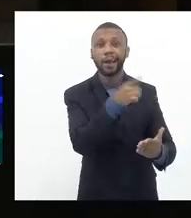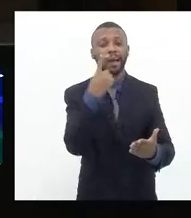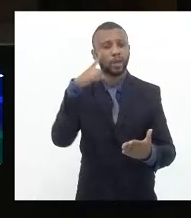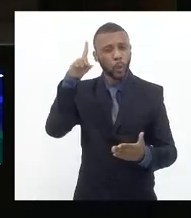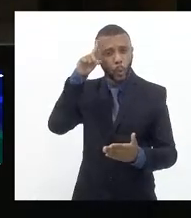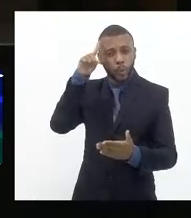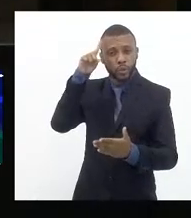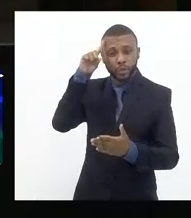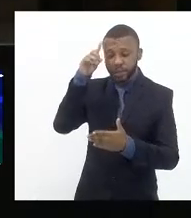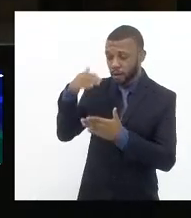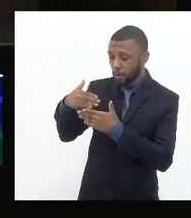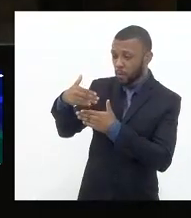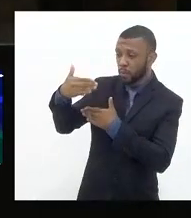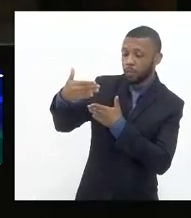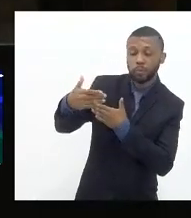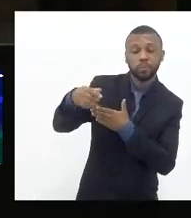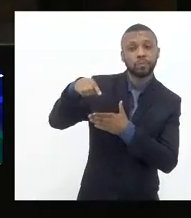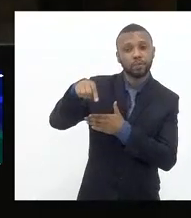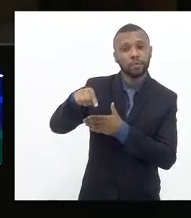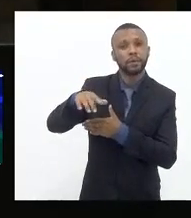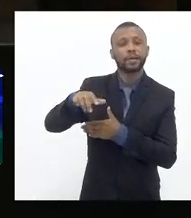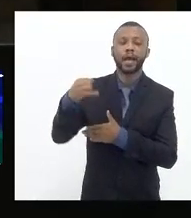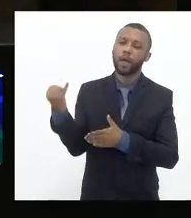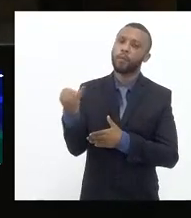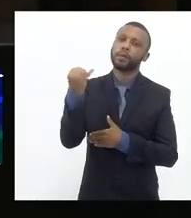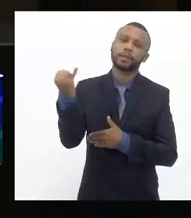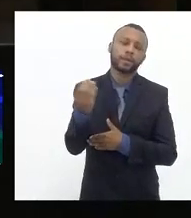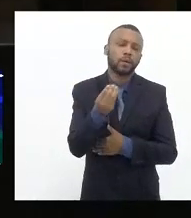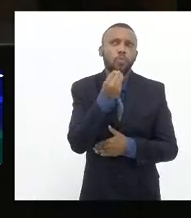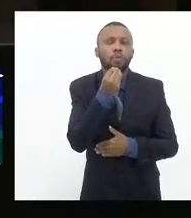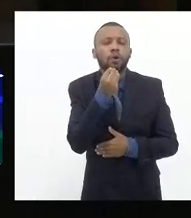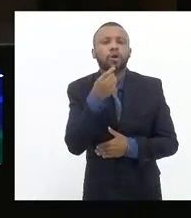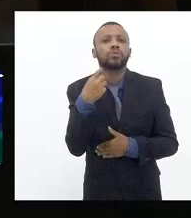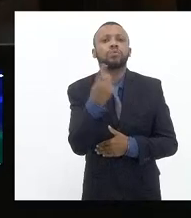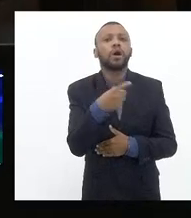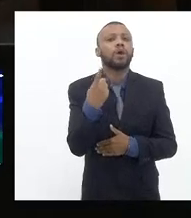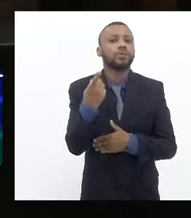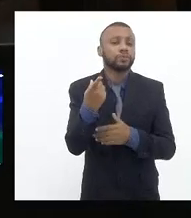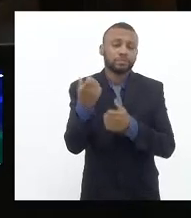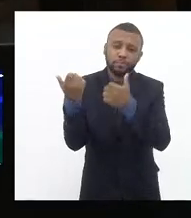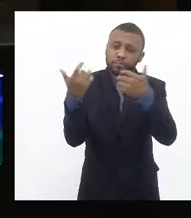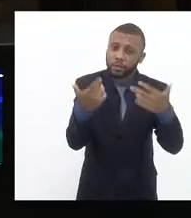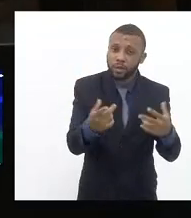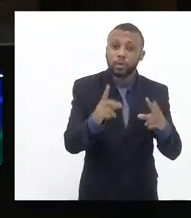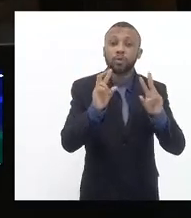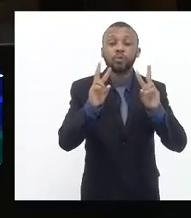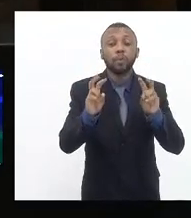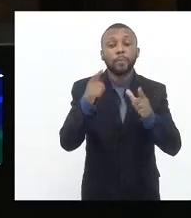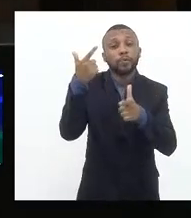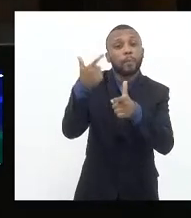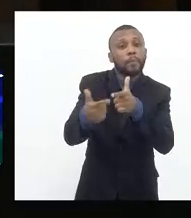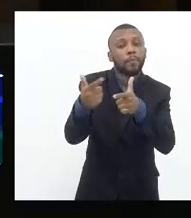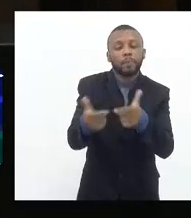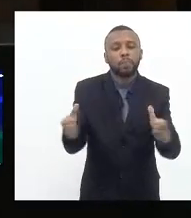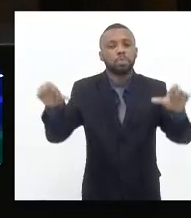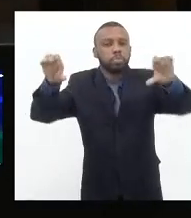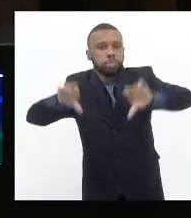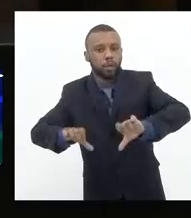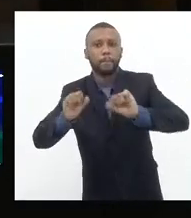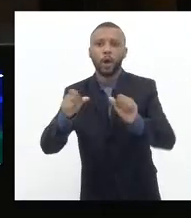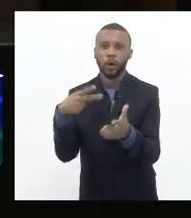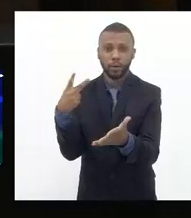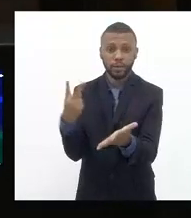importante e fundamental, e que, por óbvio, né, quando a gente fala do abismo que pode surgir após, né, todo esse